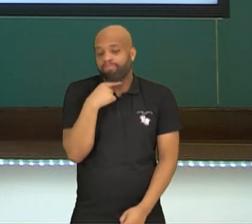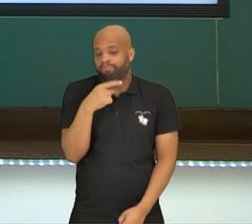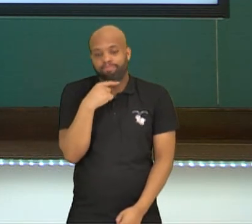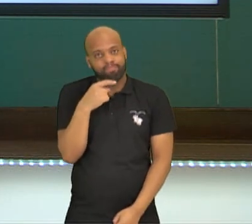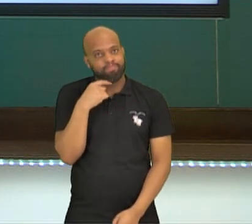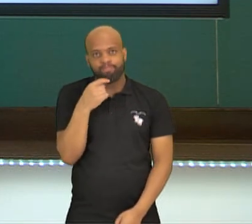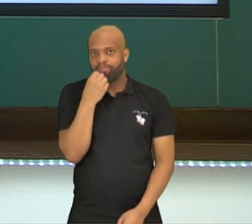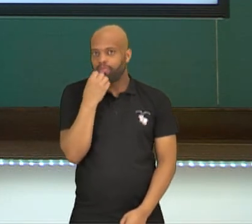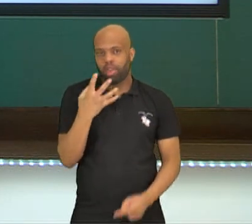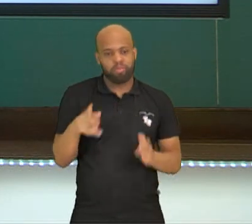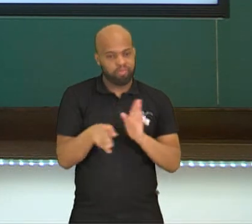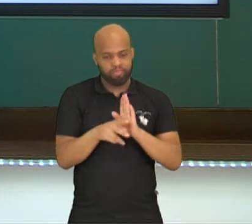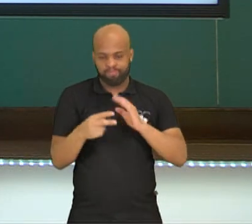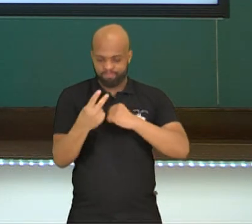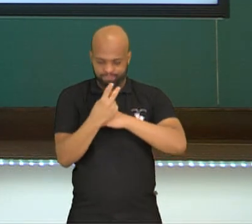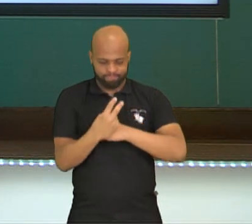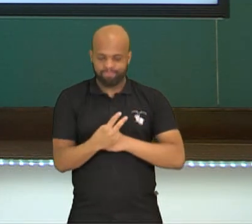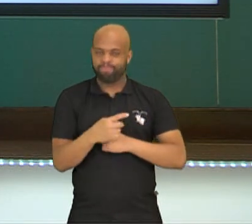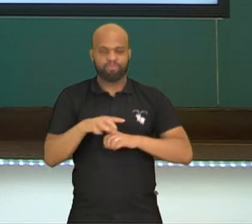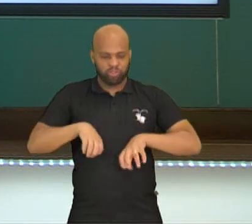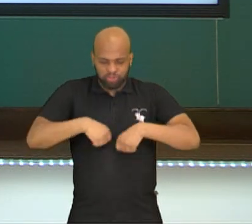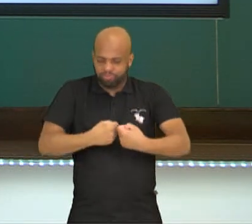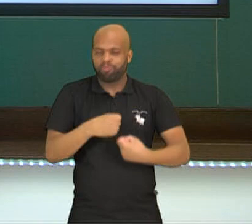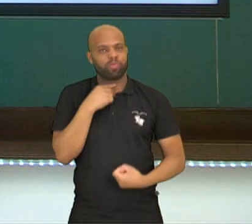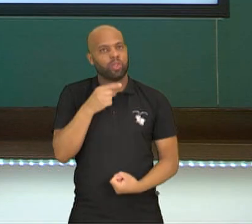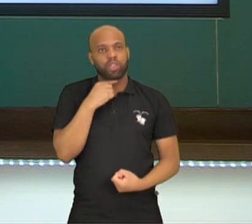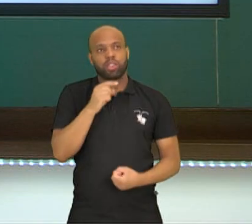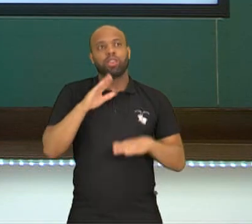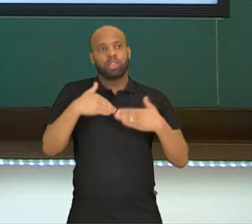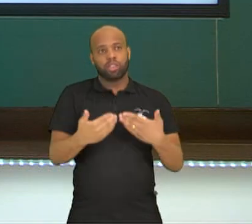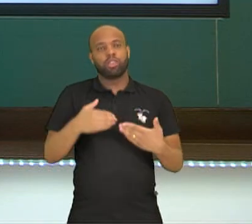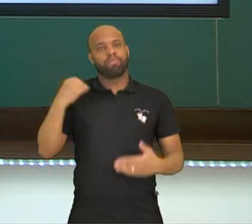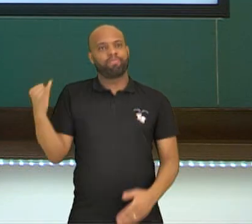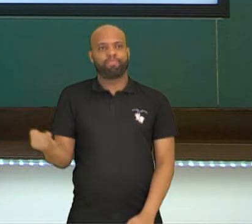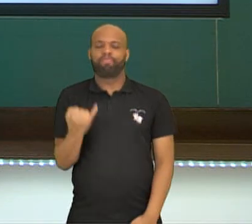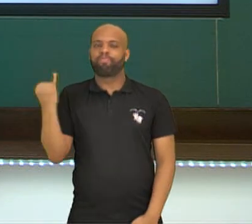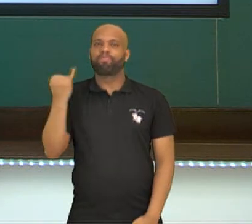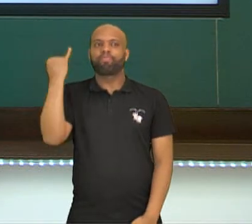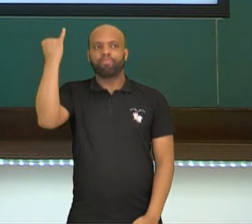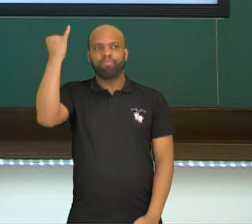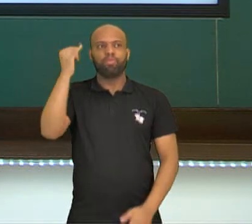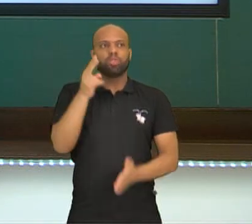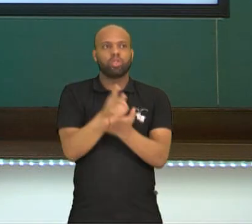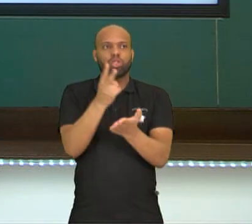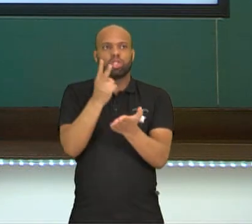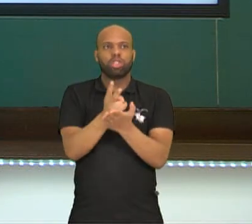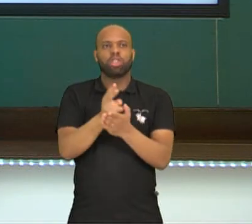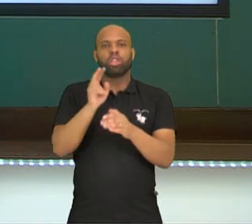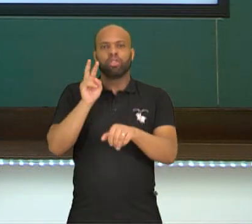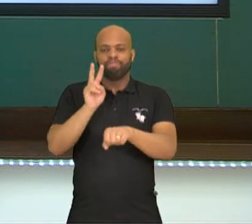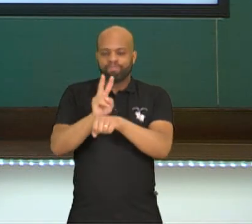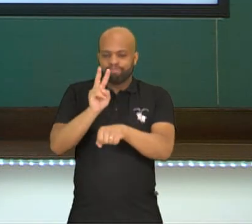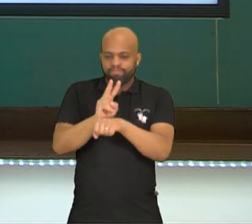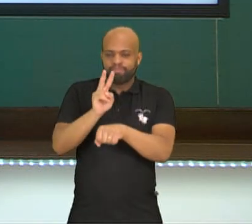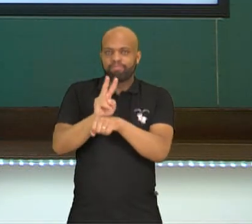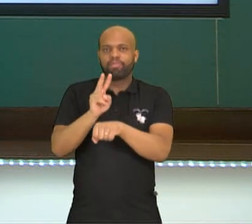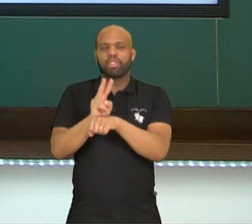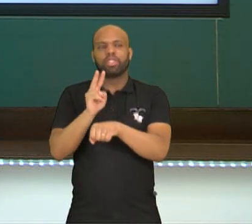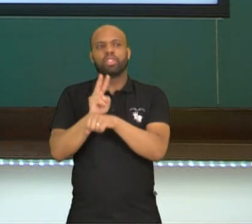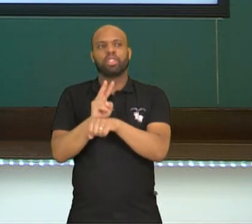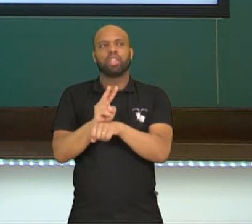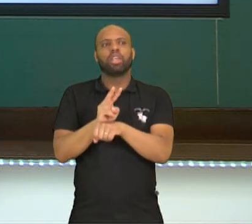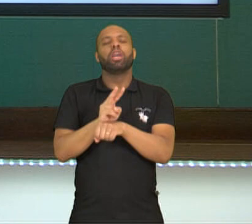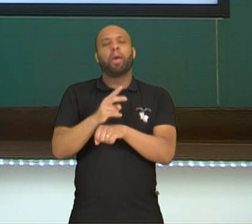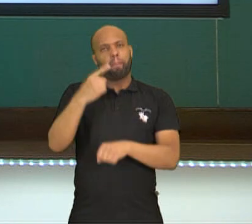resposta imunológica contra o vírus. Então, é fundamental manter esses cuidados pensando não só